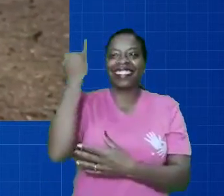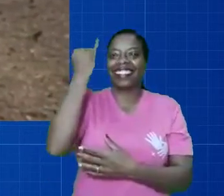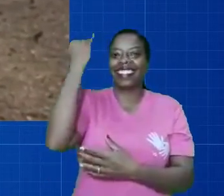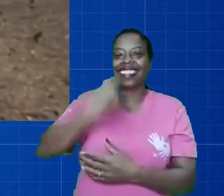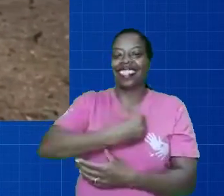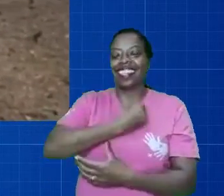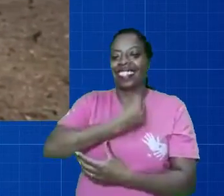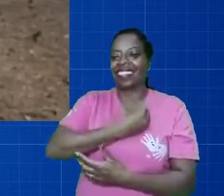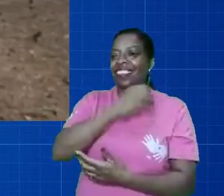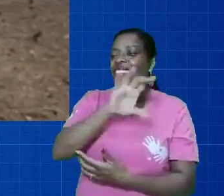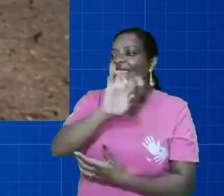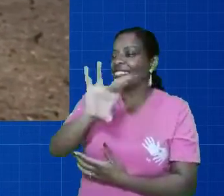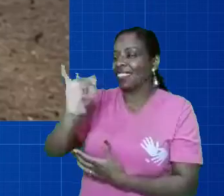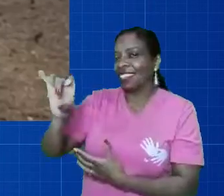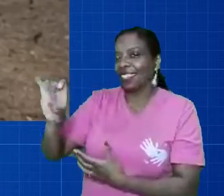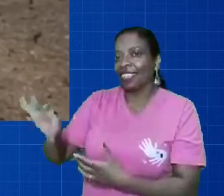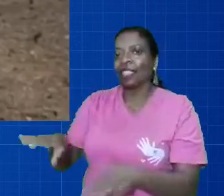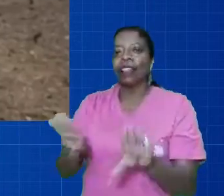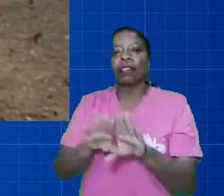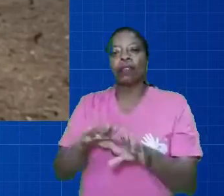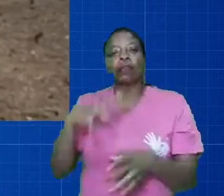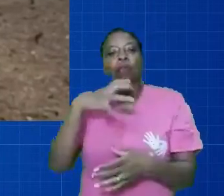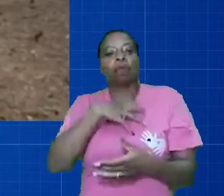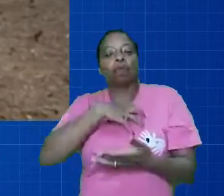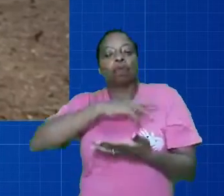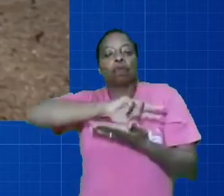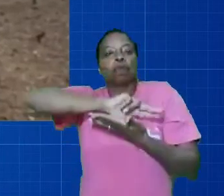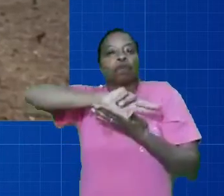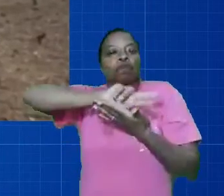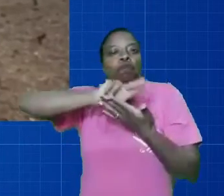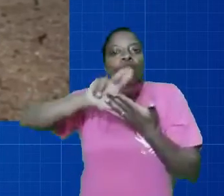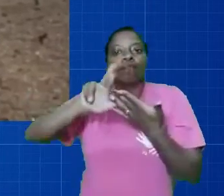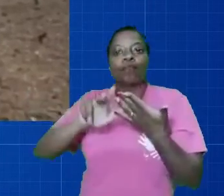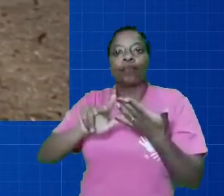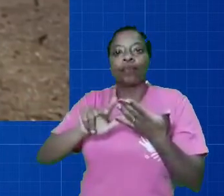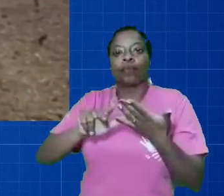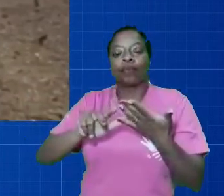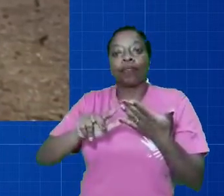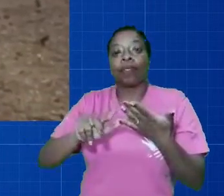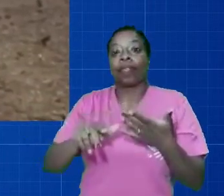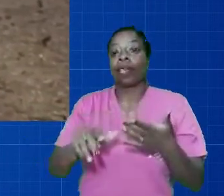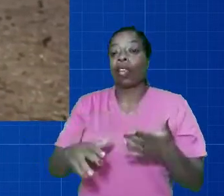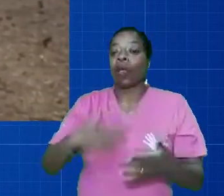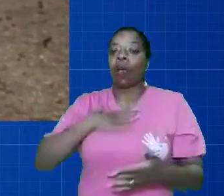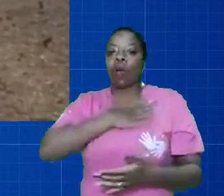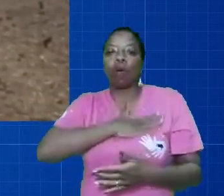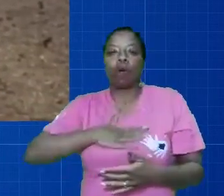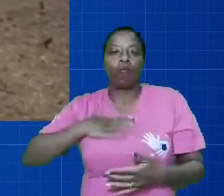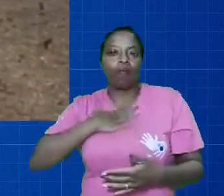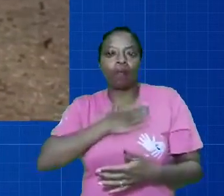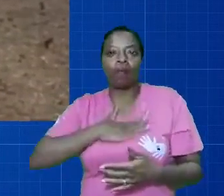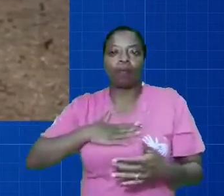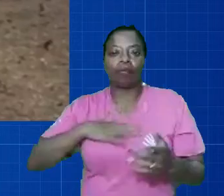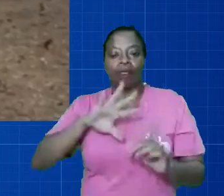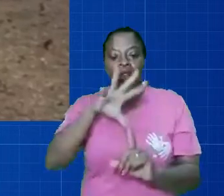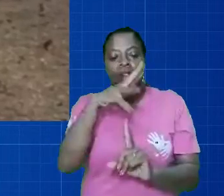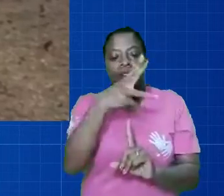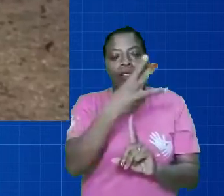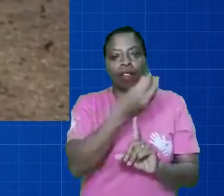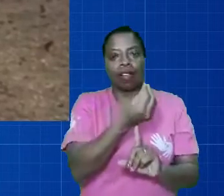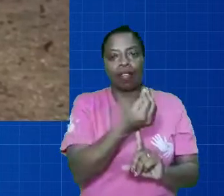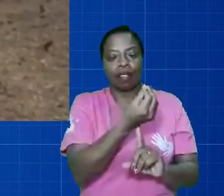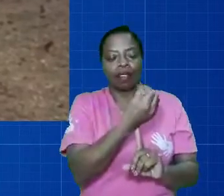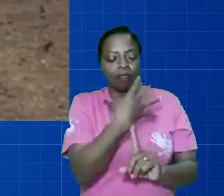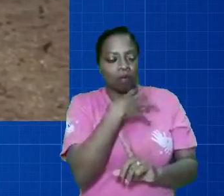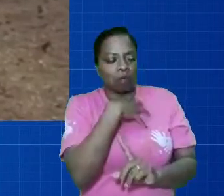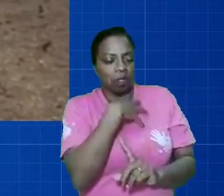sentidos, para despertar o gosto pela arte, pelo tridimensional, né? Para ter esse contato que é tão rico.